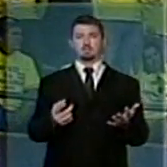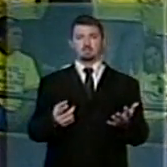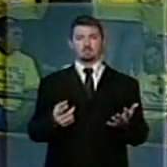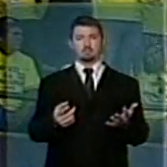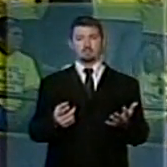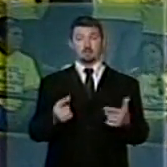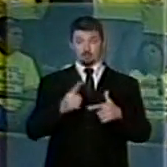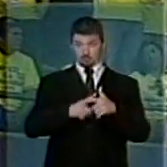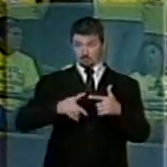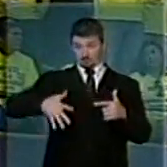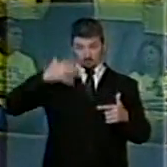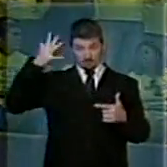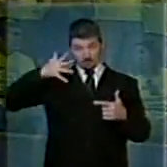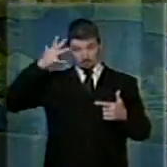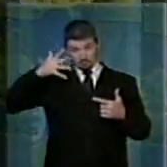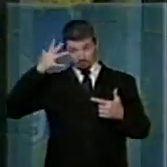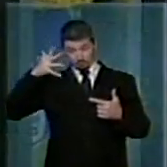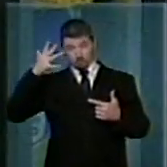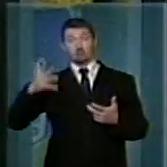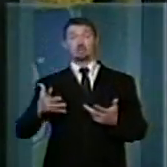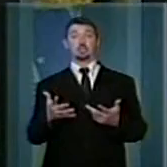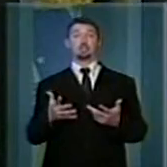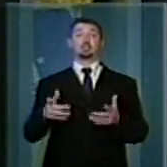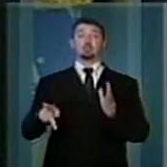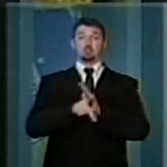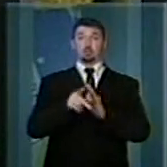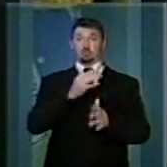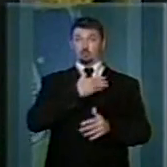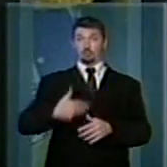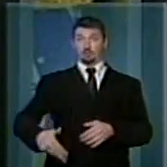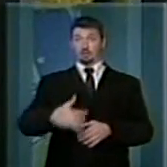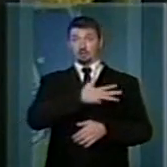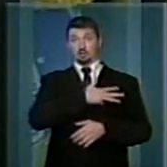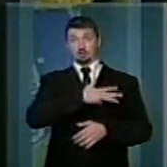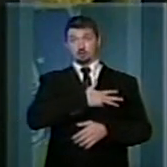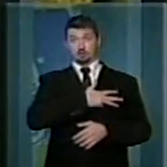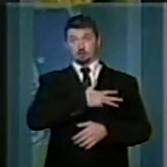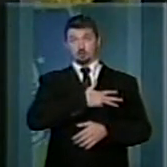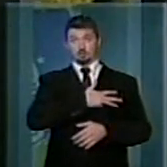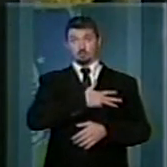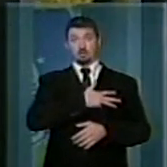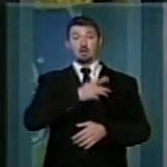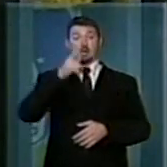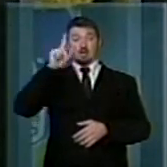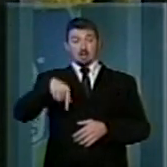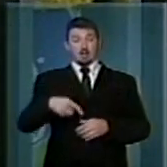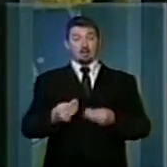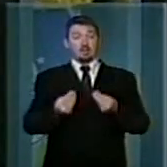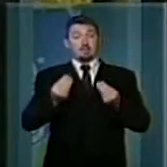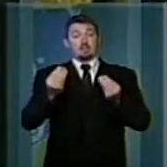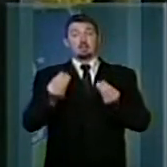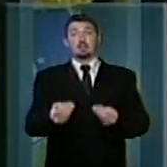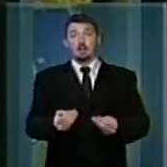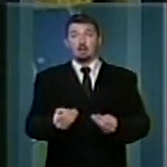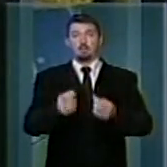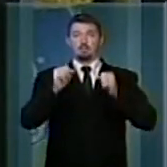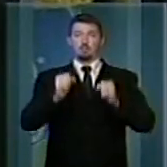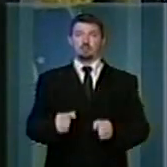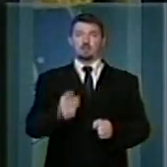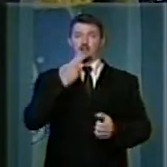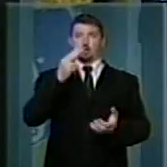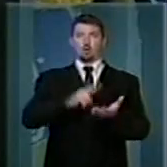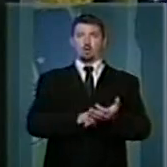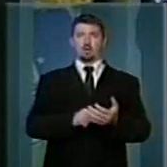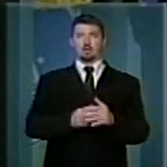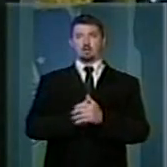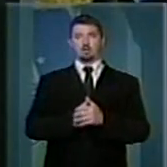as políticas que estão sendo adotadas pelo governo da presidenta Dilma Rousseff é dar poder aos Correios para